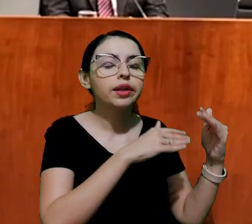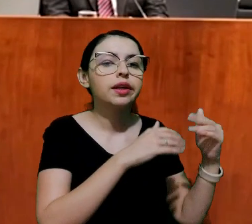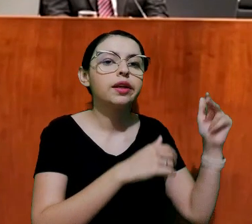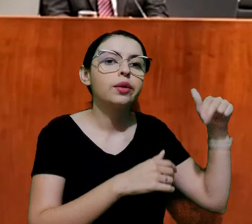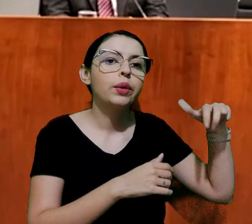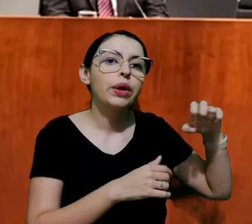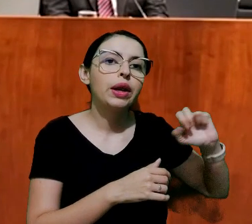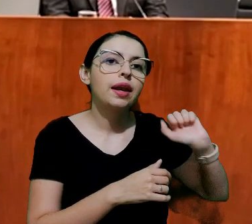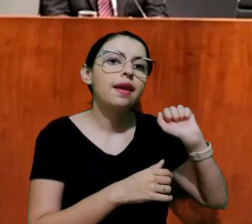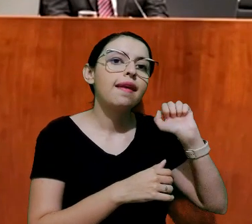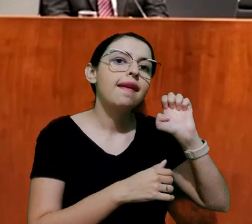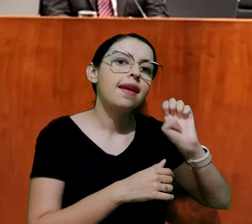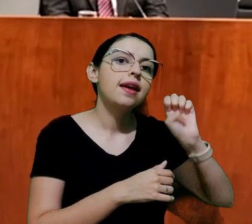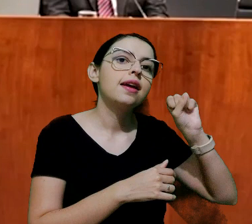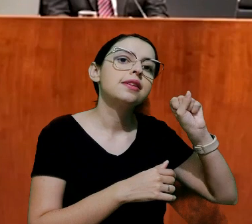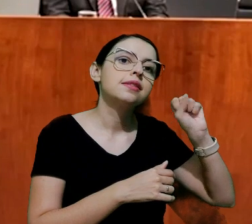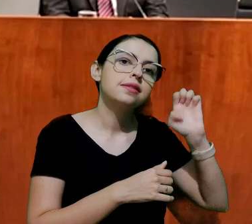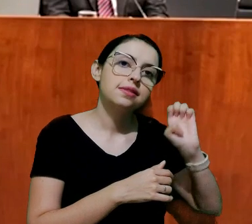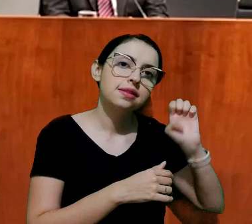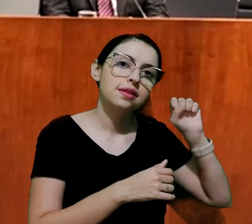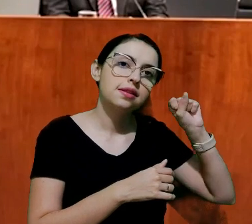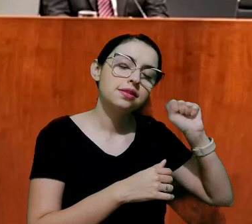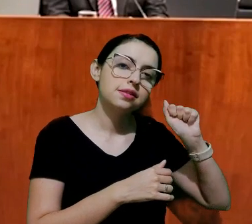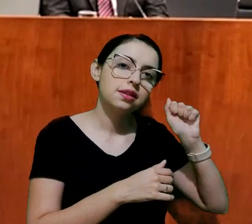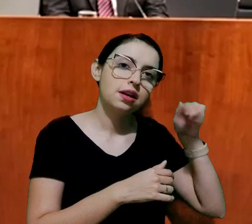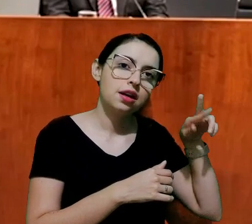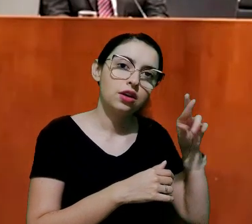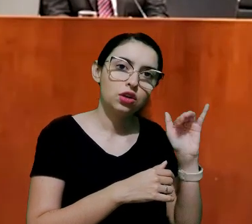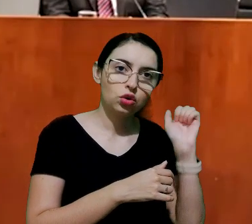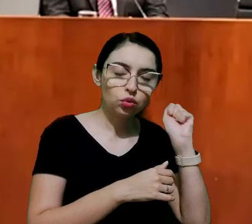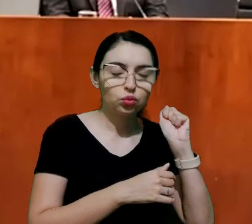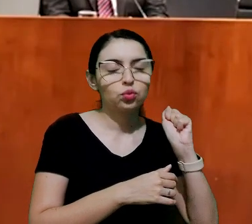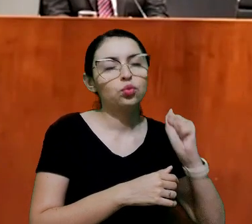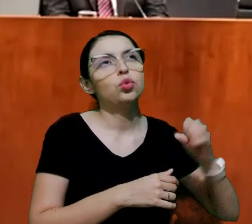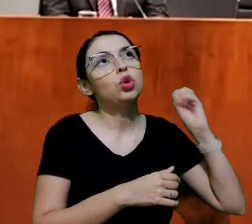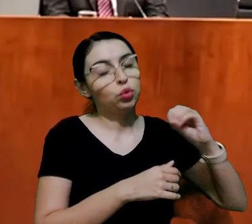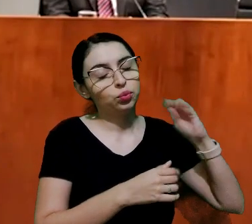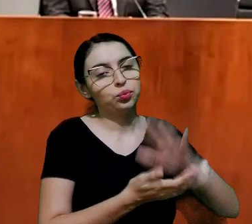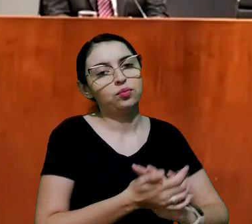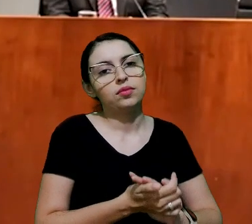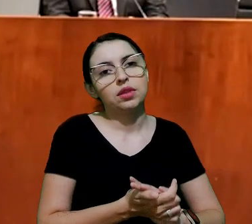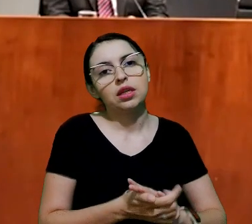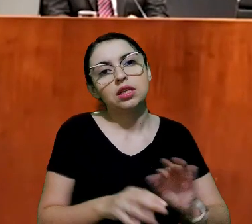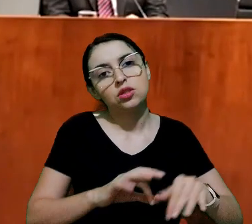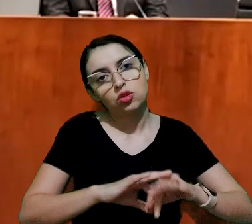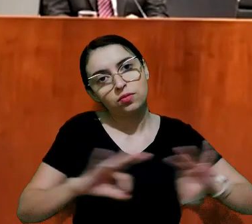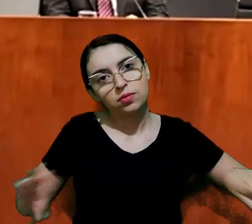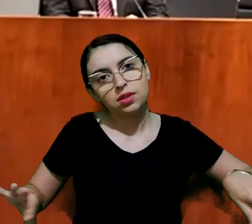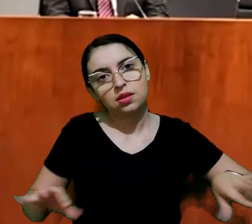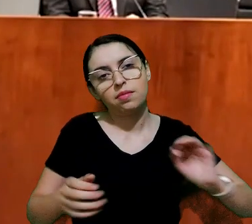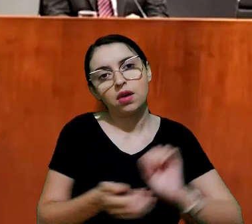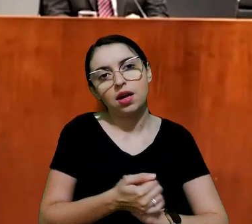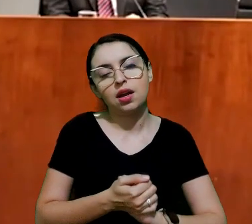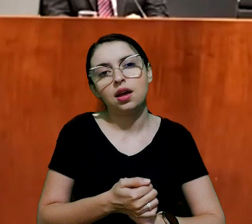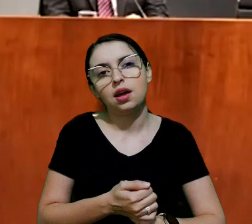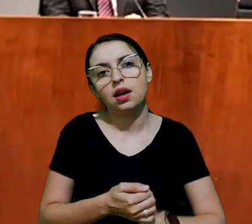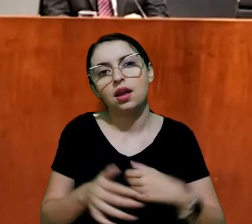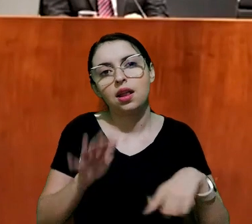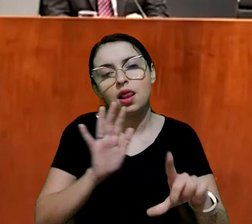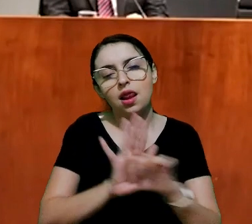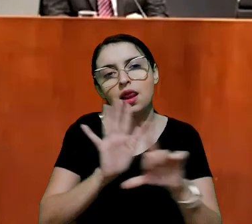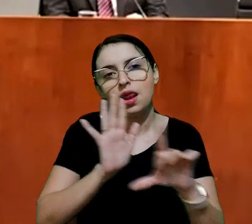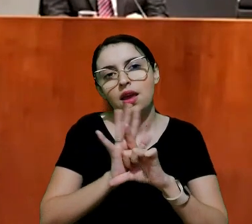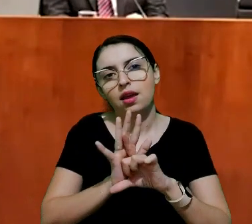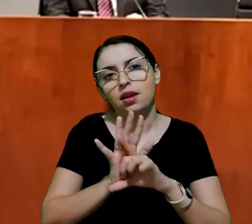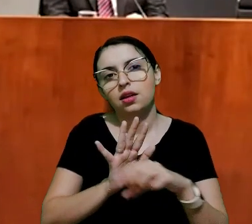nós consigamos mudar alguma coisa, mas se nós tirarmos o sistema de legítima do